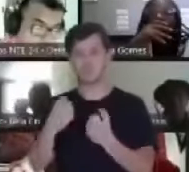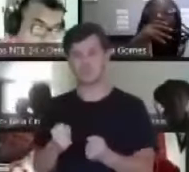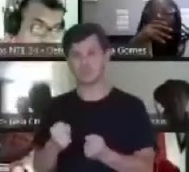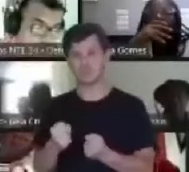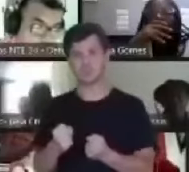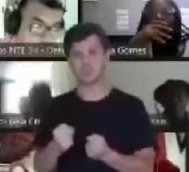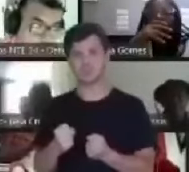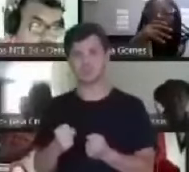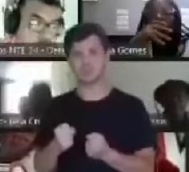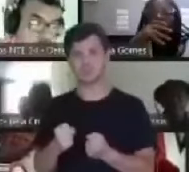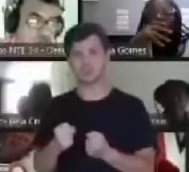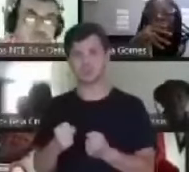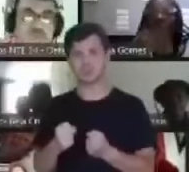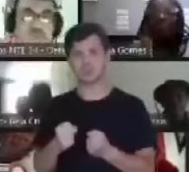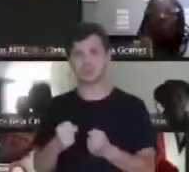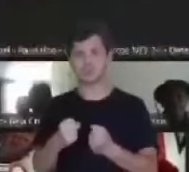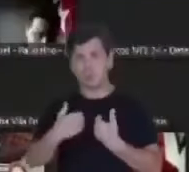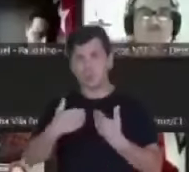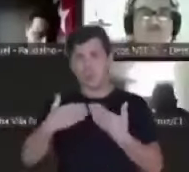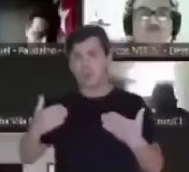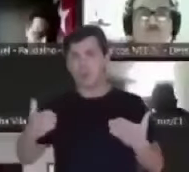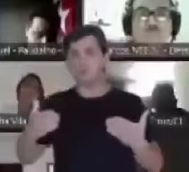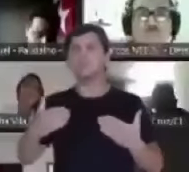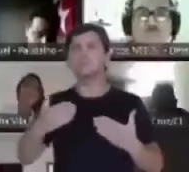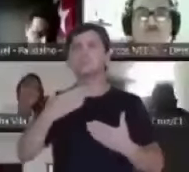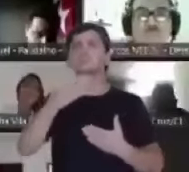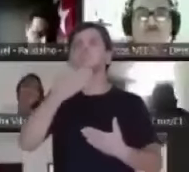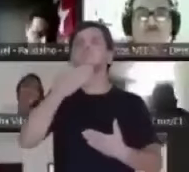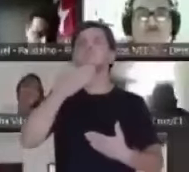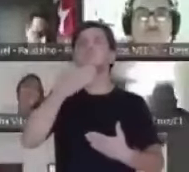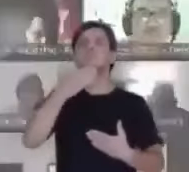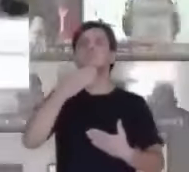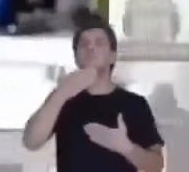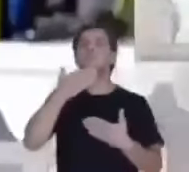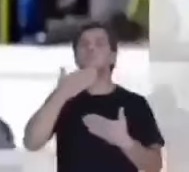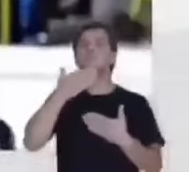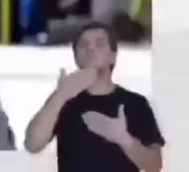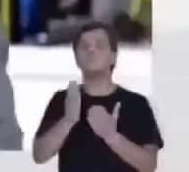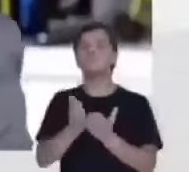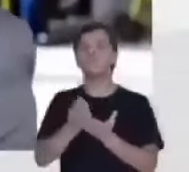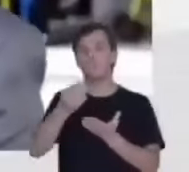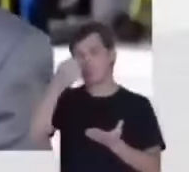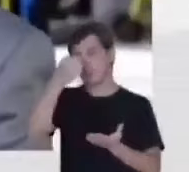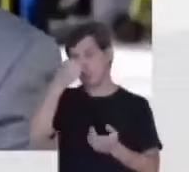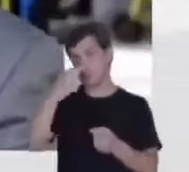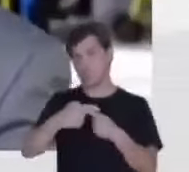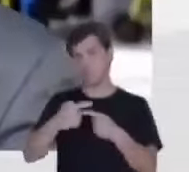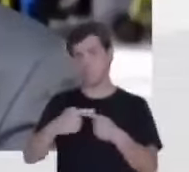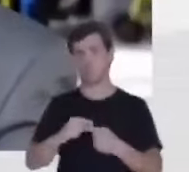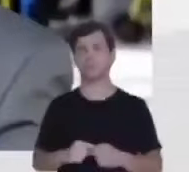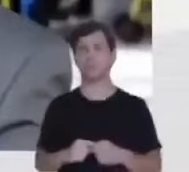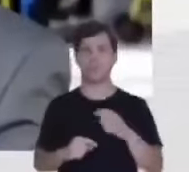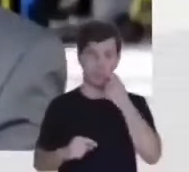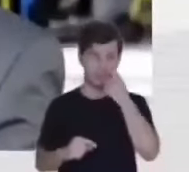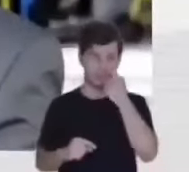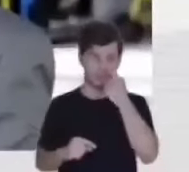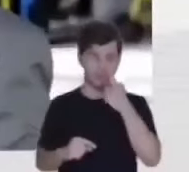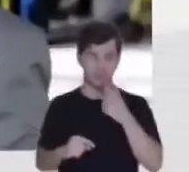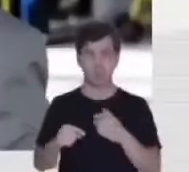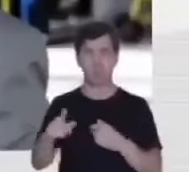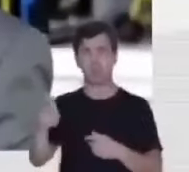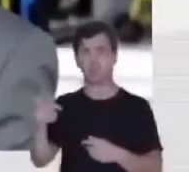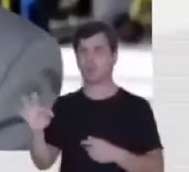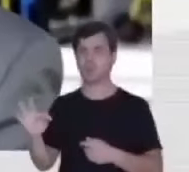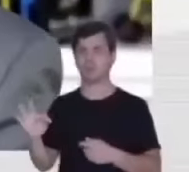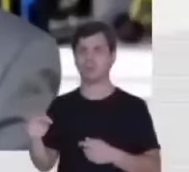assumindo, sabe, de corpo aberto, de cabeça erguida, que sou evangélico, que padre, porque acreditam, é um